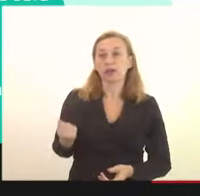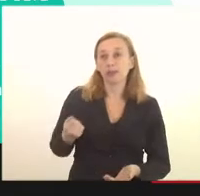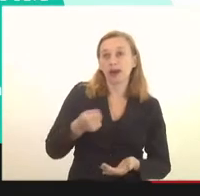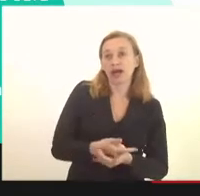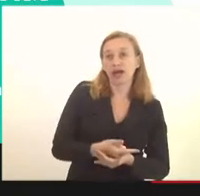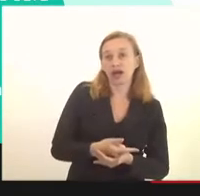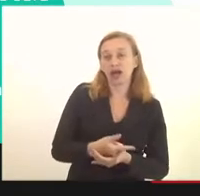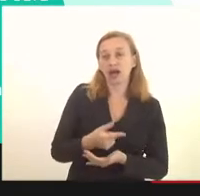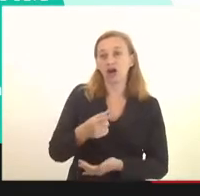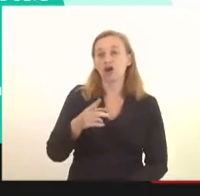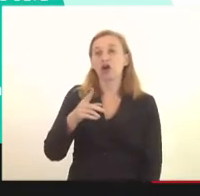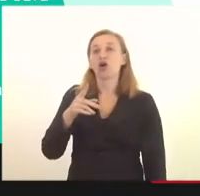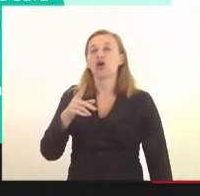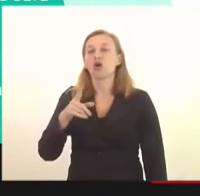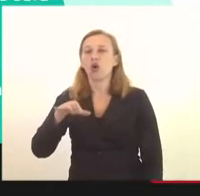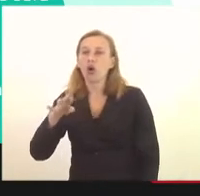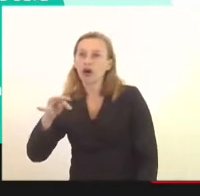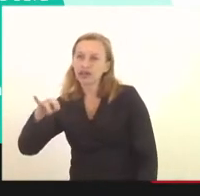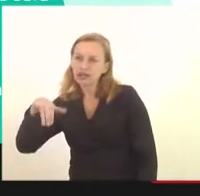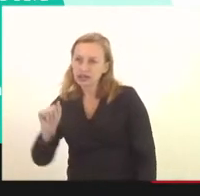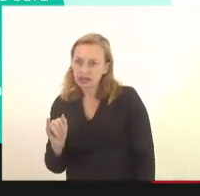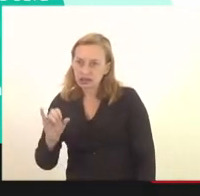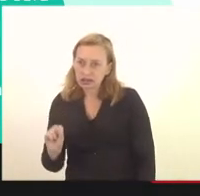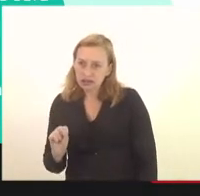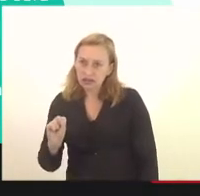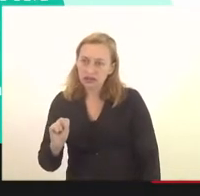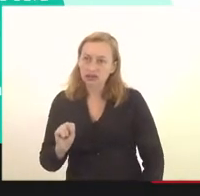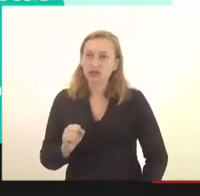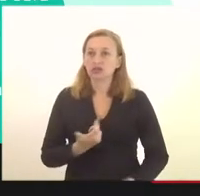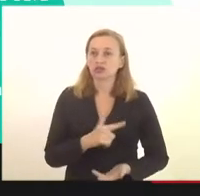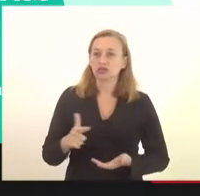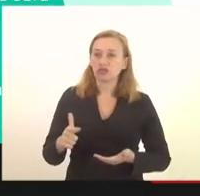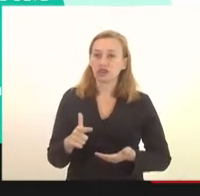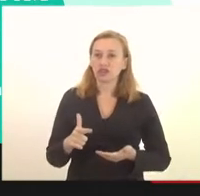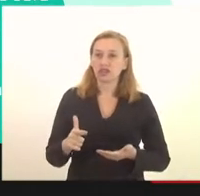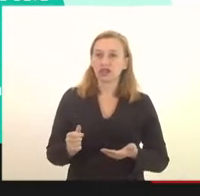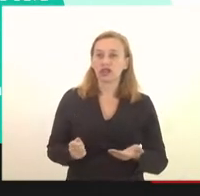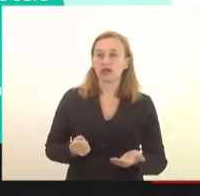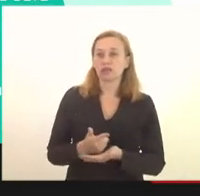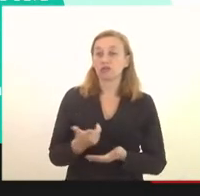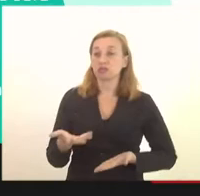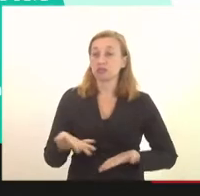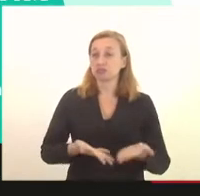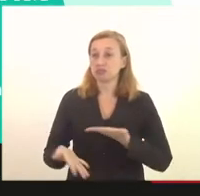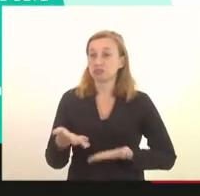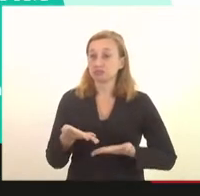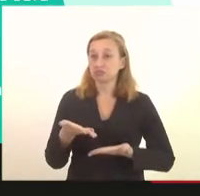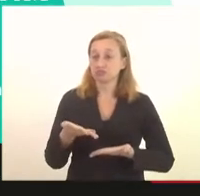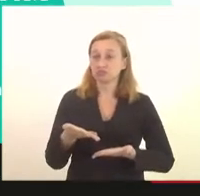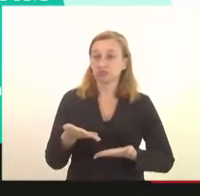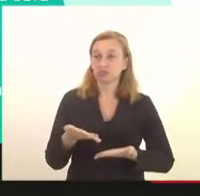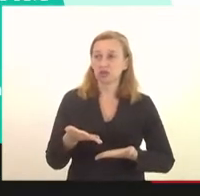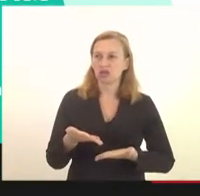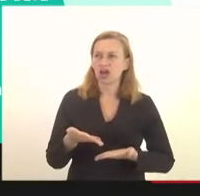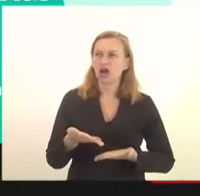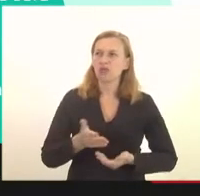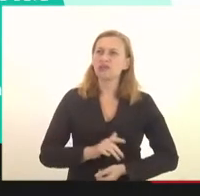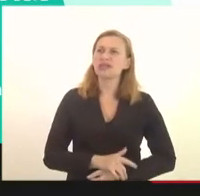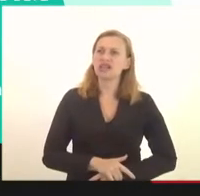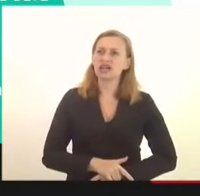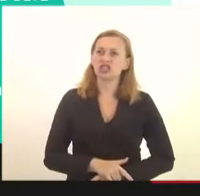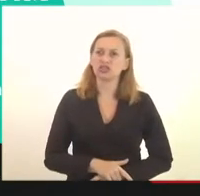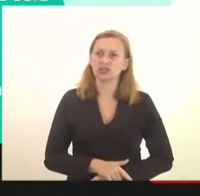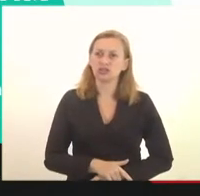e gerou investimentos aí, mas não vai haver incidência de participação especial para Espadarte, porque o nível de produção é muito